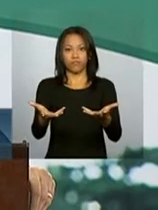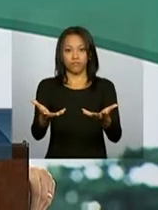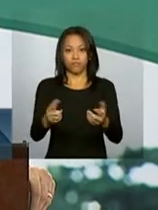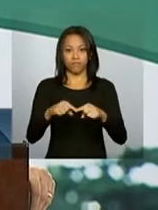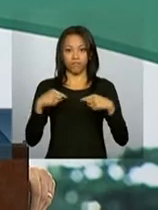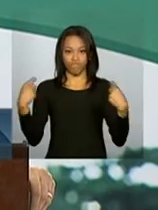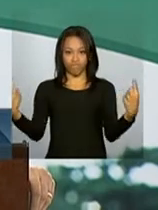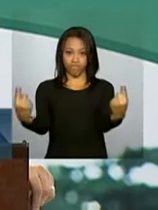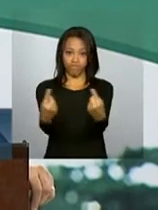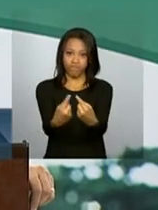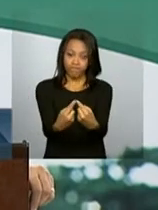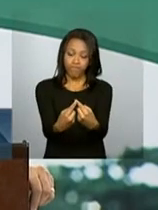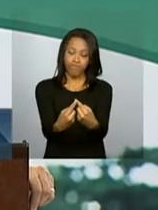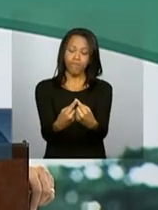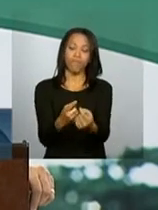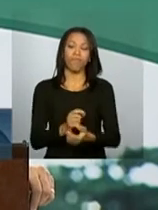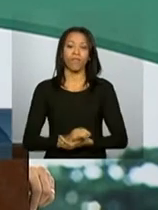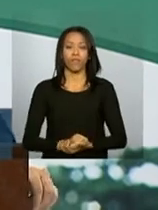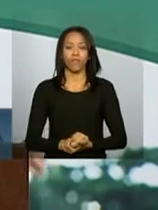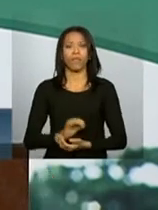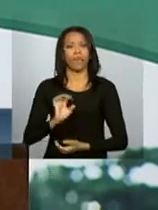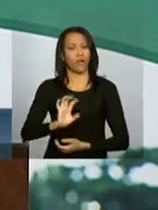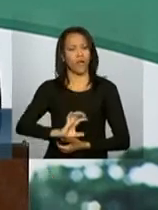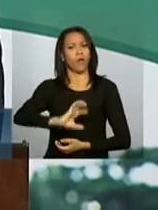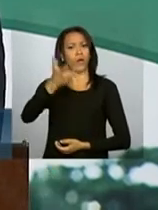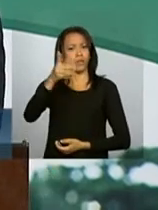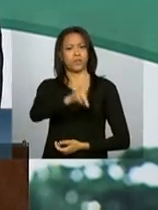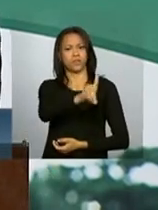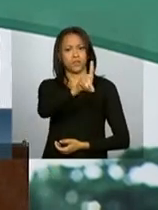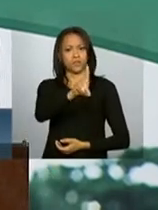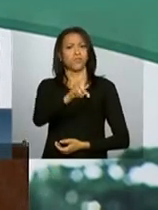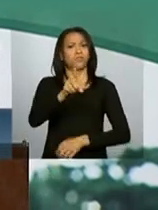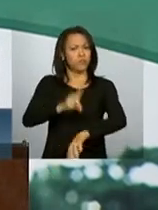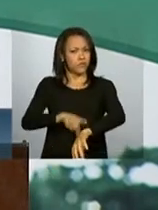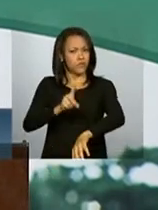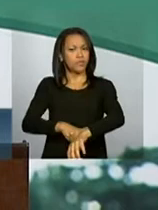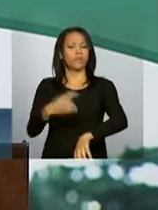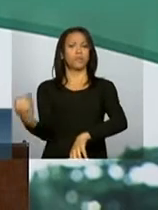ele acontece num momento importante